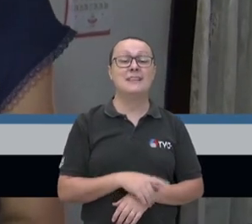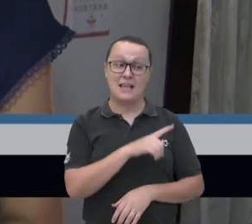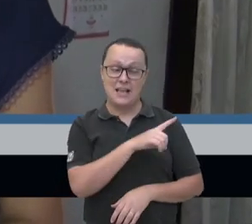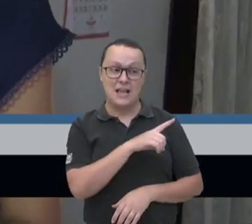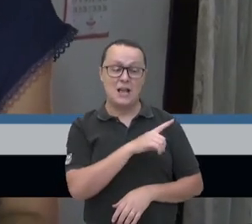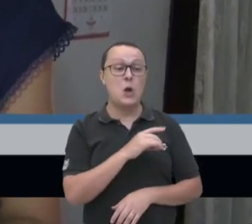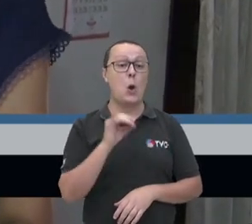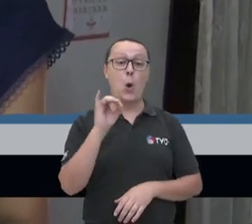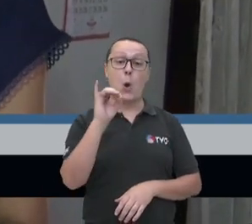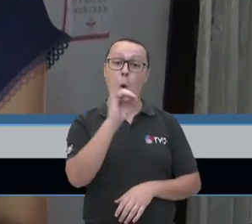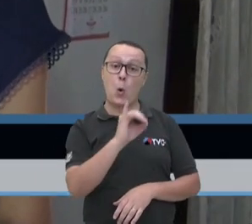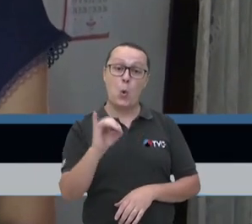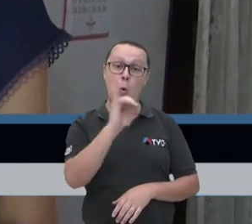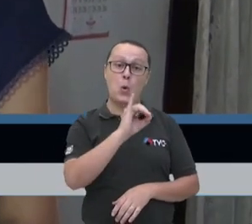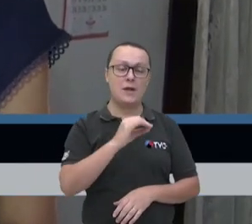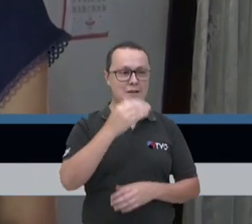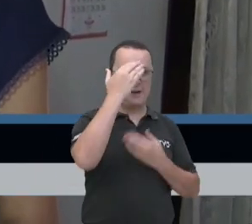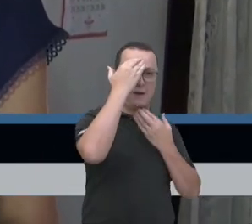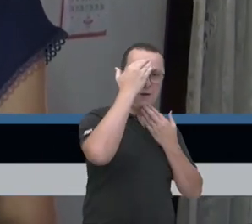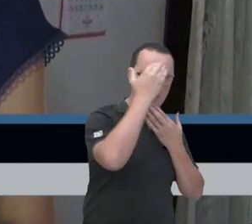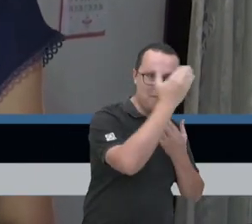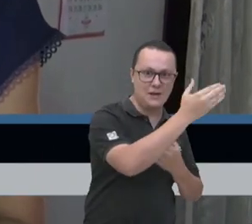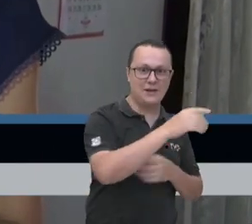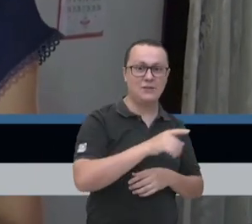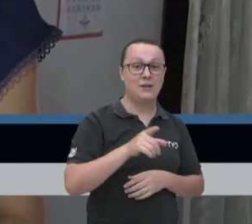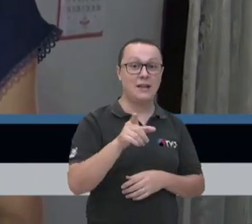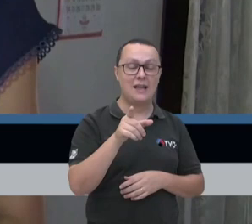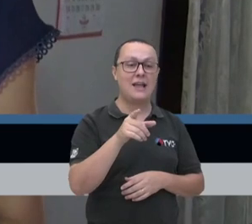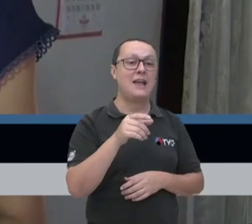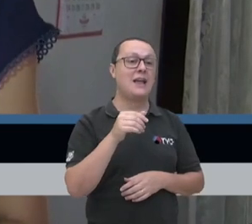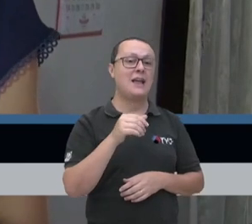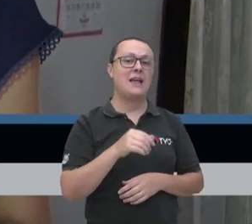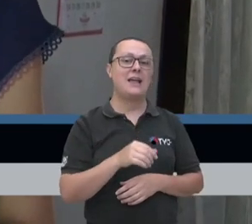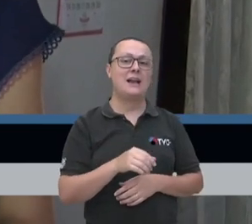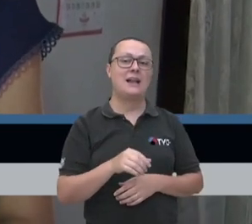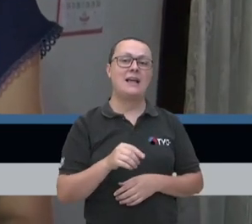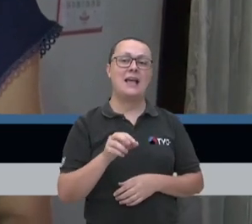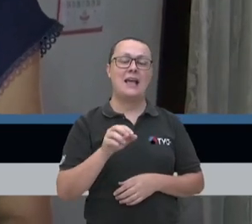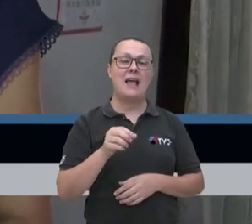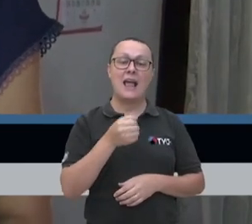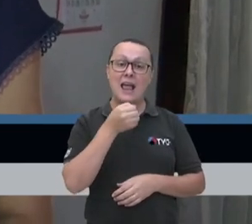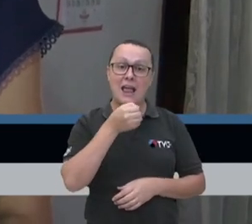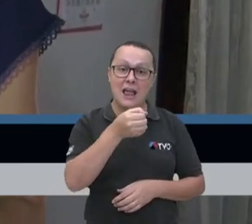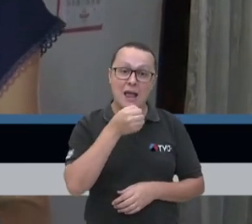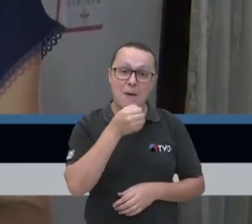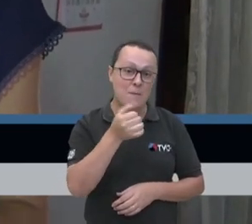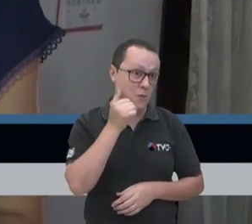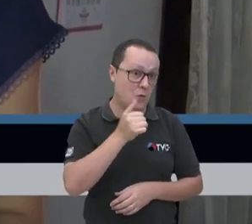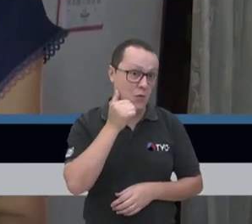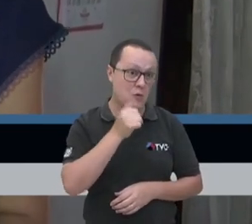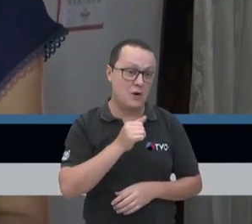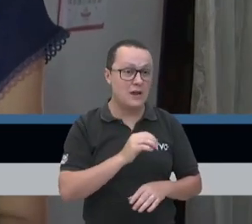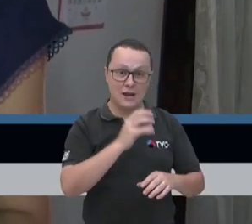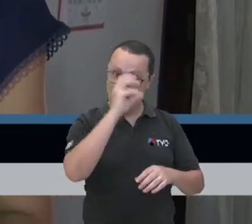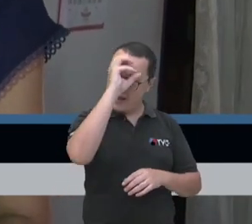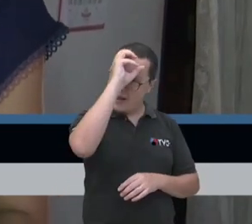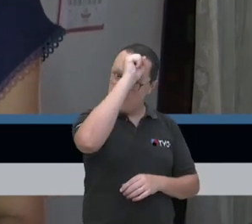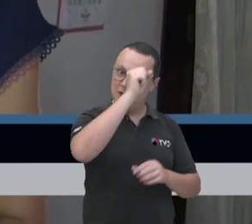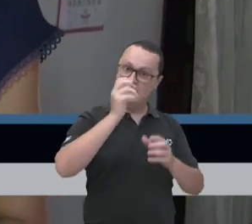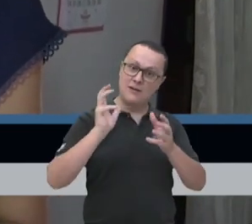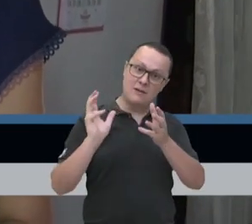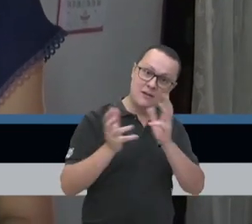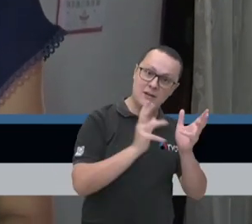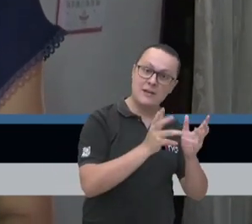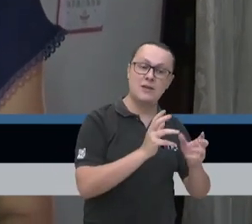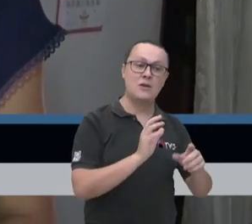um obrigada. Eu também tive que me adaptar e aprender Libras para me comunicar com os meus amigos. E aqui em Três Lagoas, nós